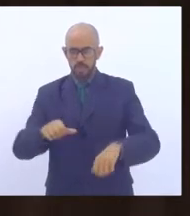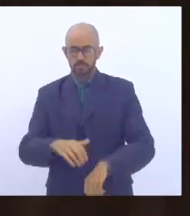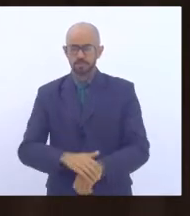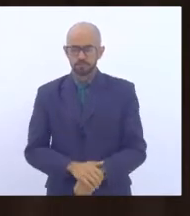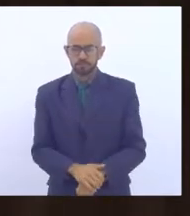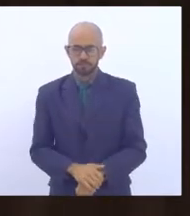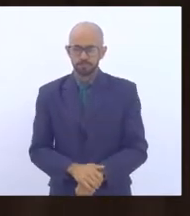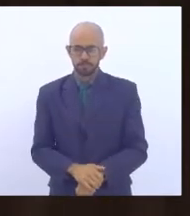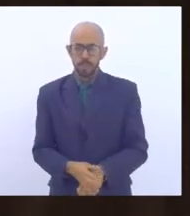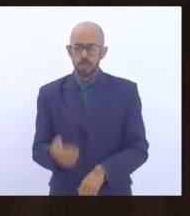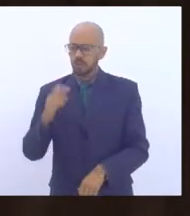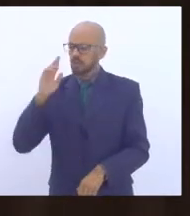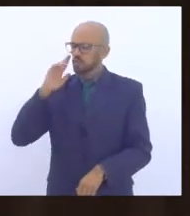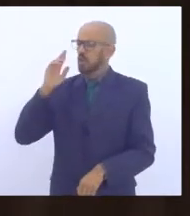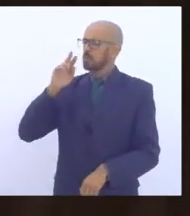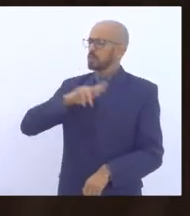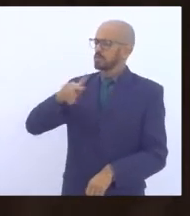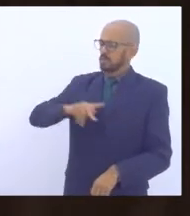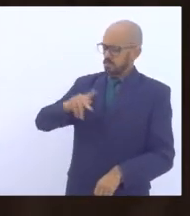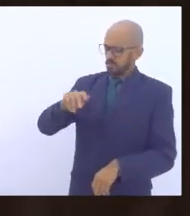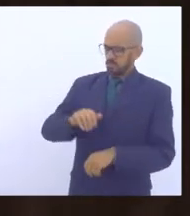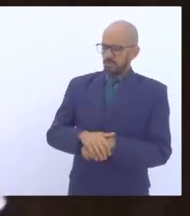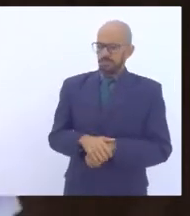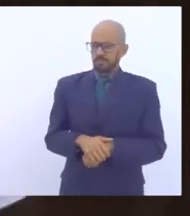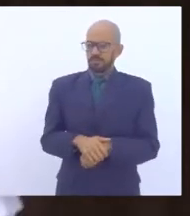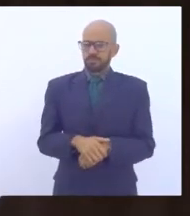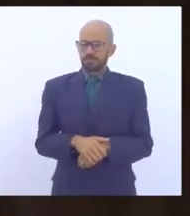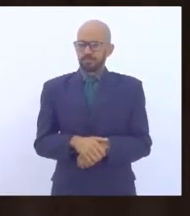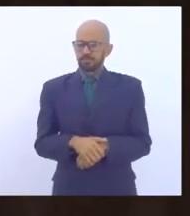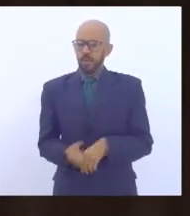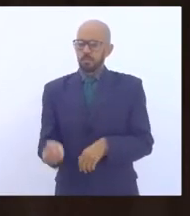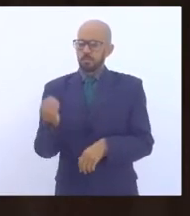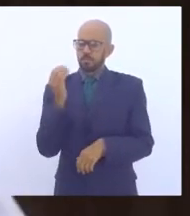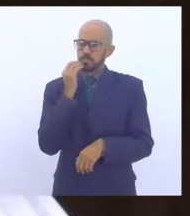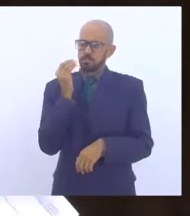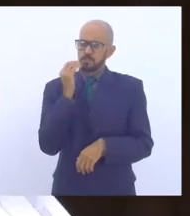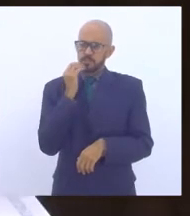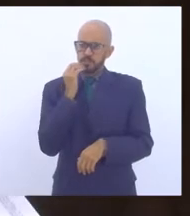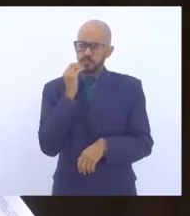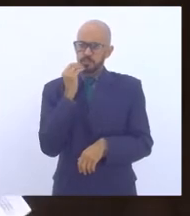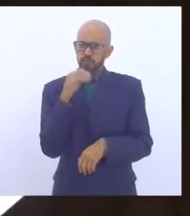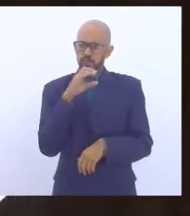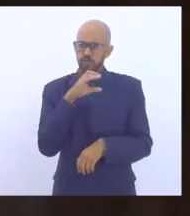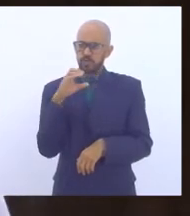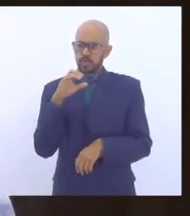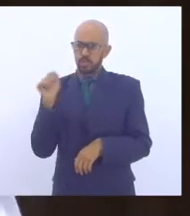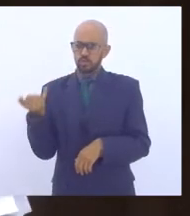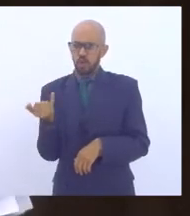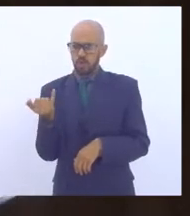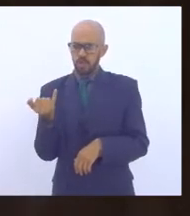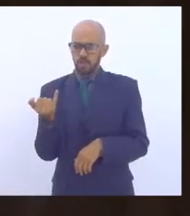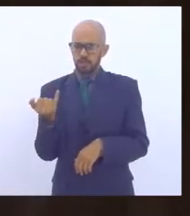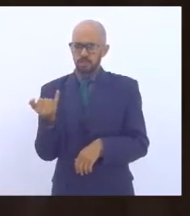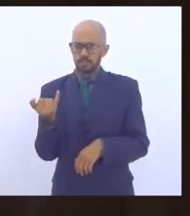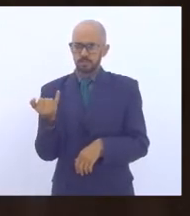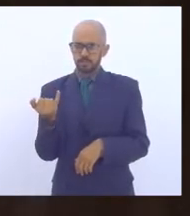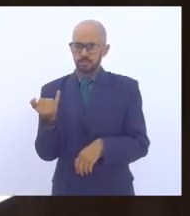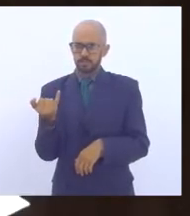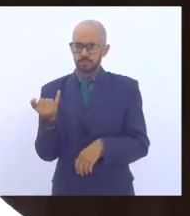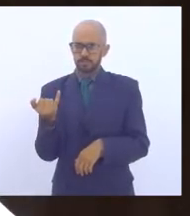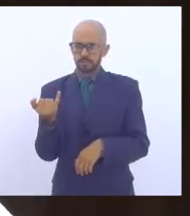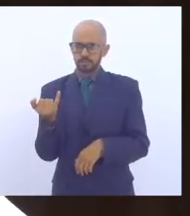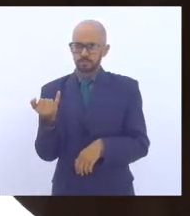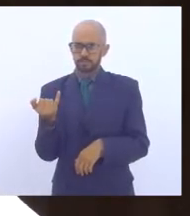é só aparece só presidente eu poderia alegar a ccj que